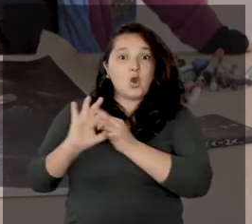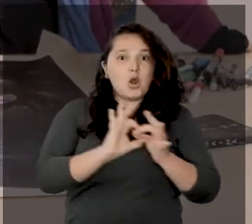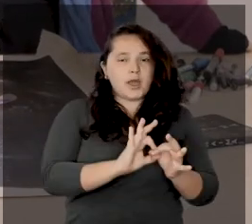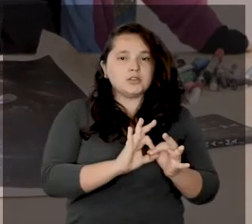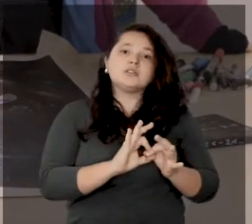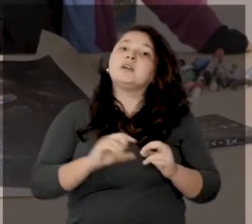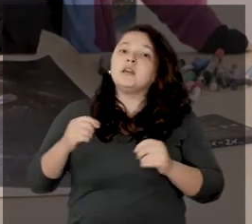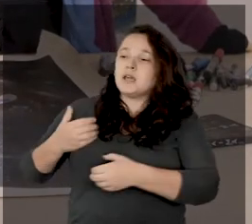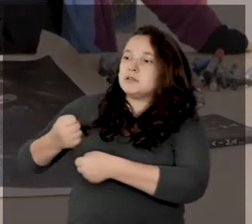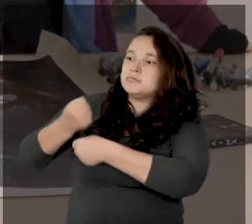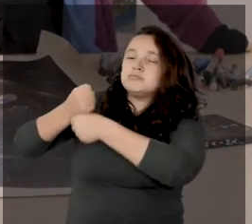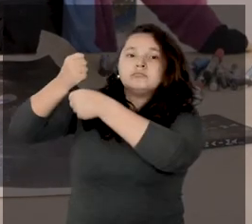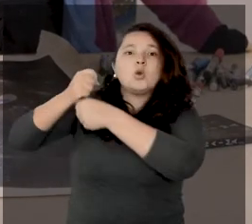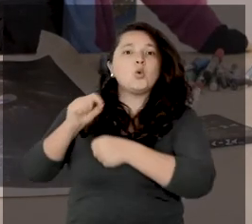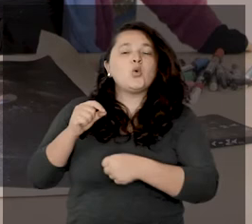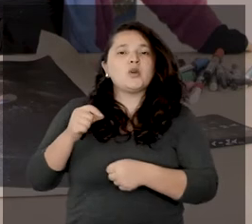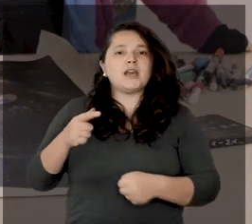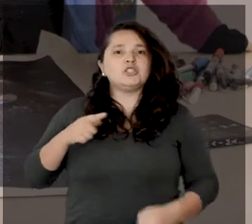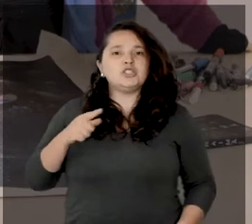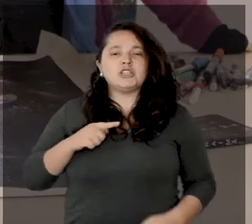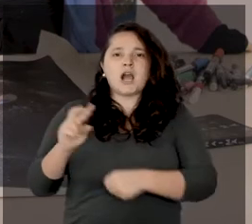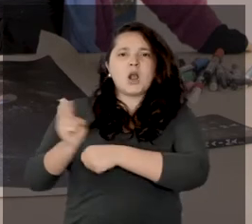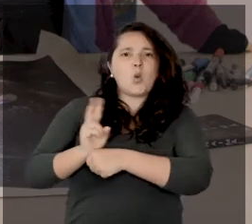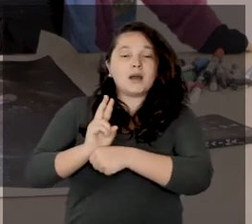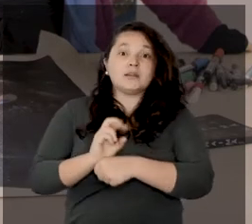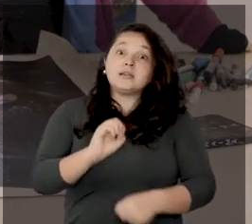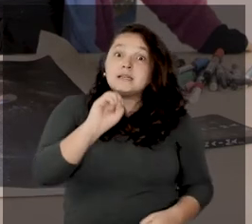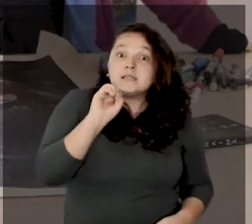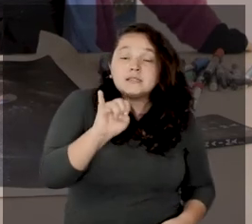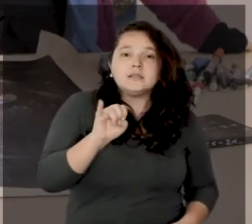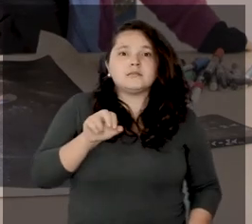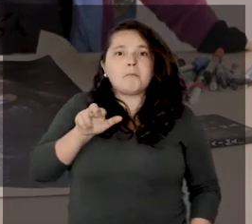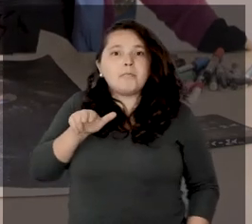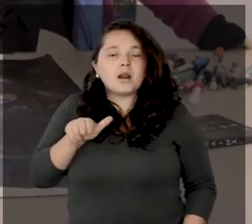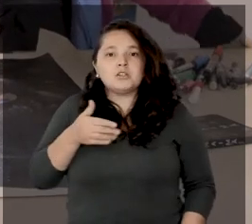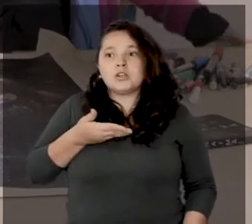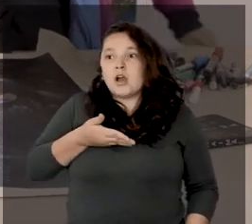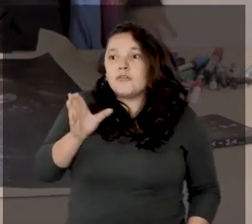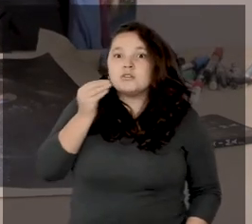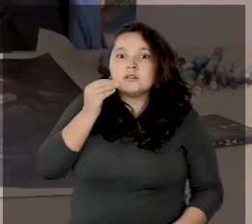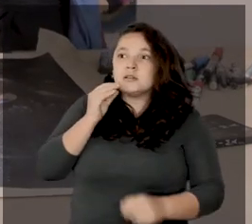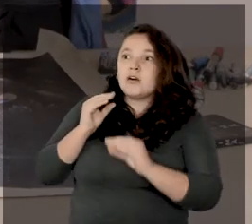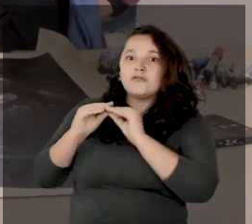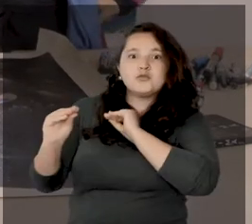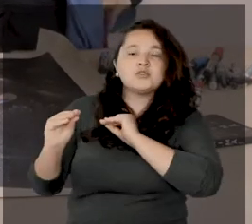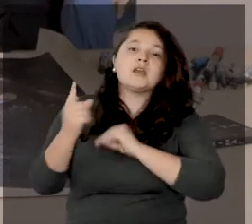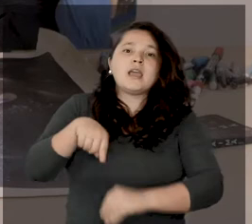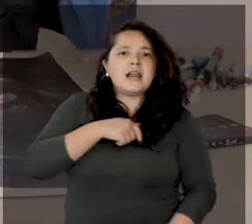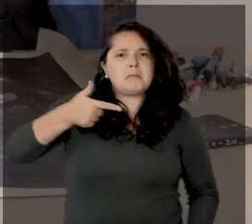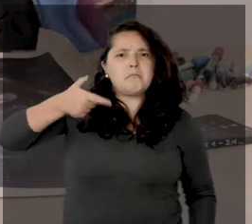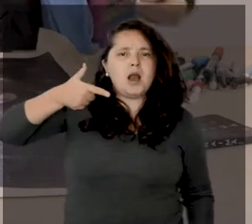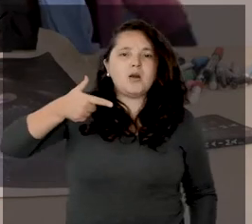se aproximassem para cruzar para a vila, eles atiravam e os parentes voltavam. E aqui também eles construíram uma vala gigantesca com aquelas